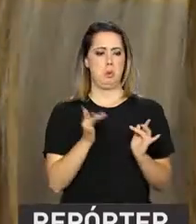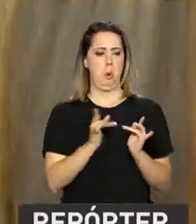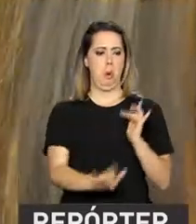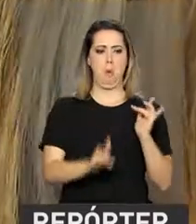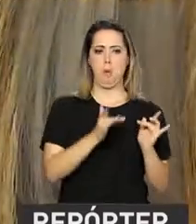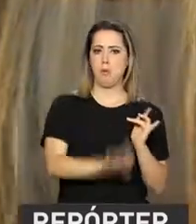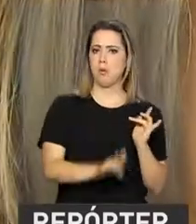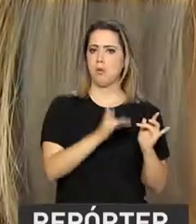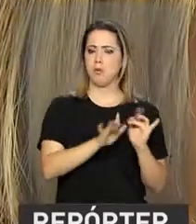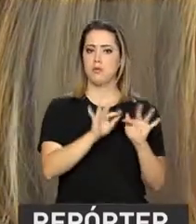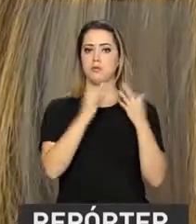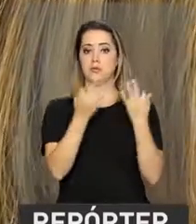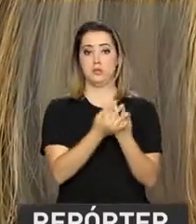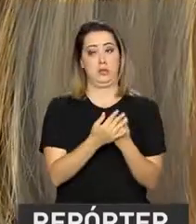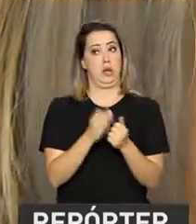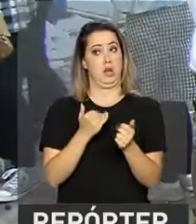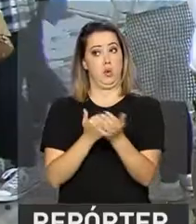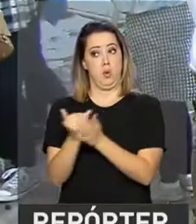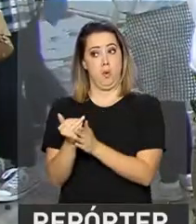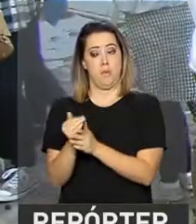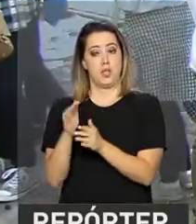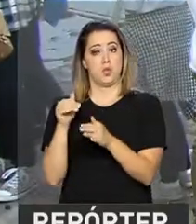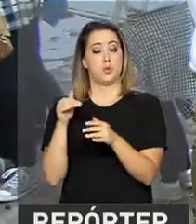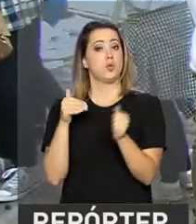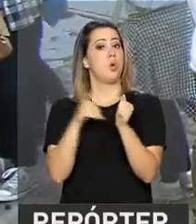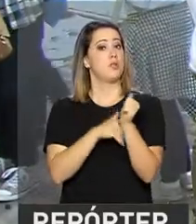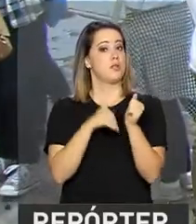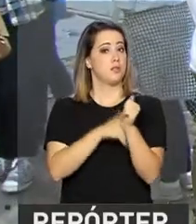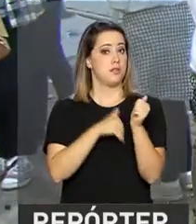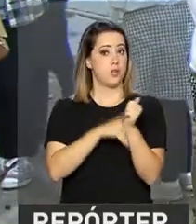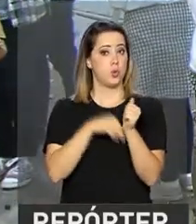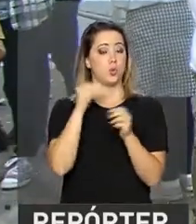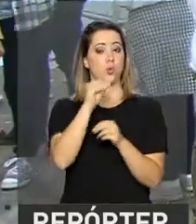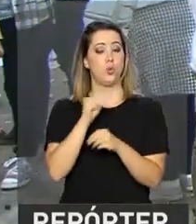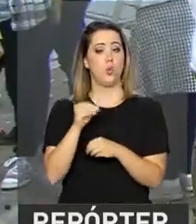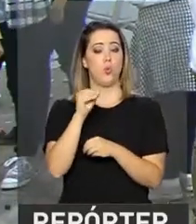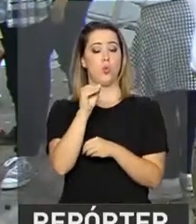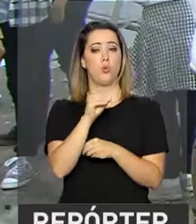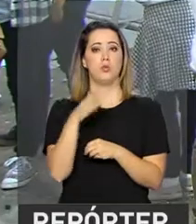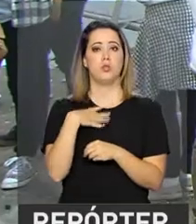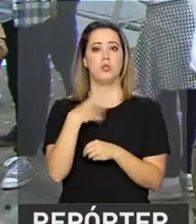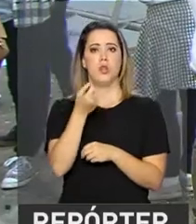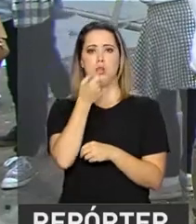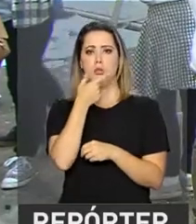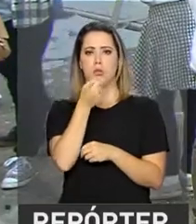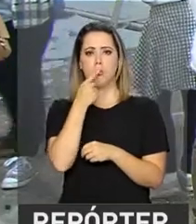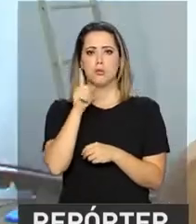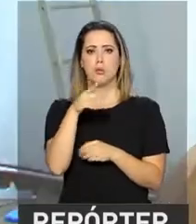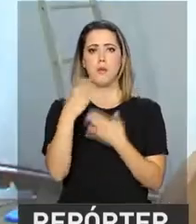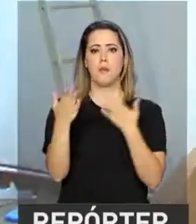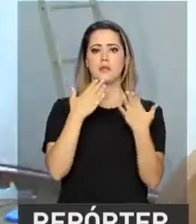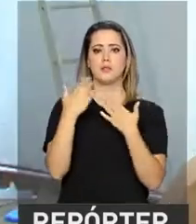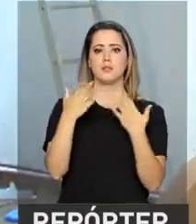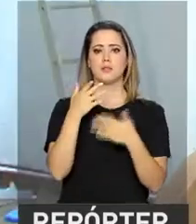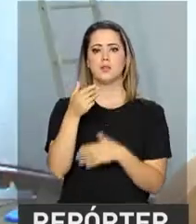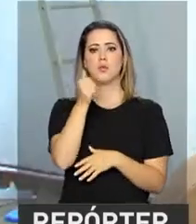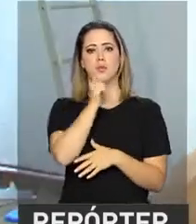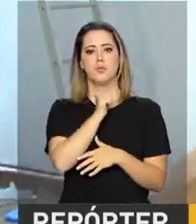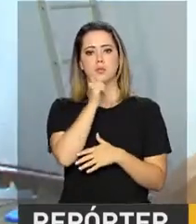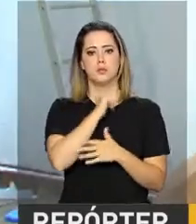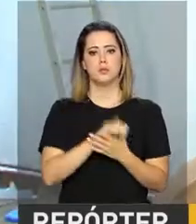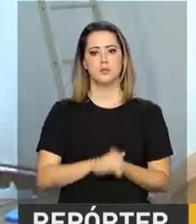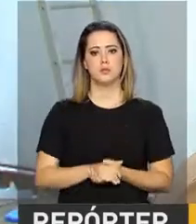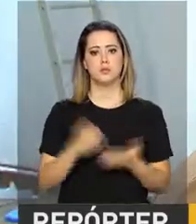família, ela iniciou de uma maneira clandestina a terapia de hormônios para ficar parecida com uma mulher. Hoje o sentimento é